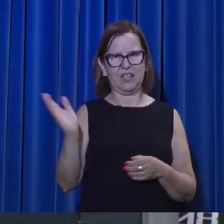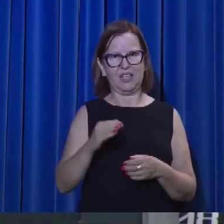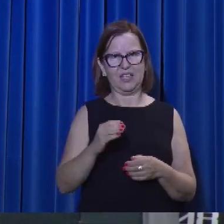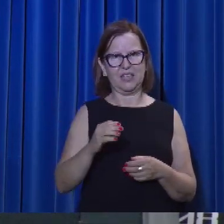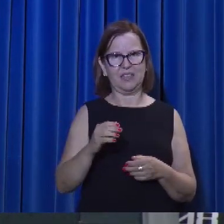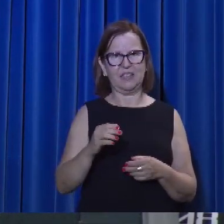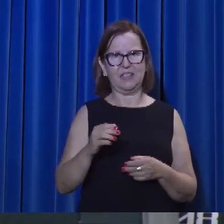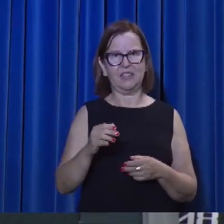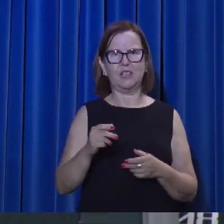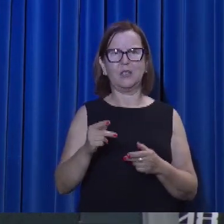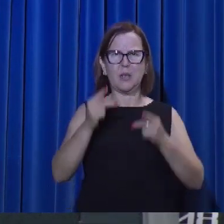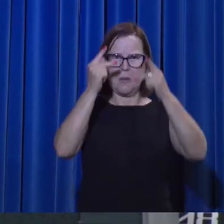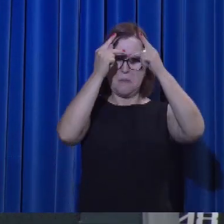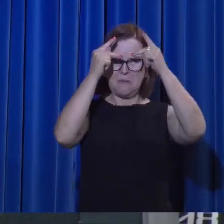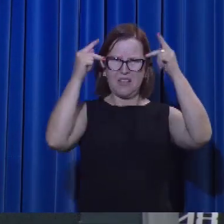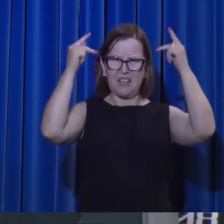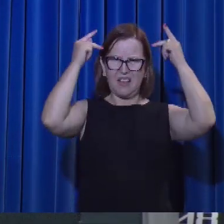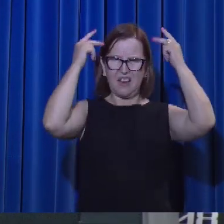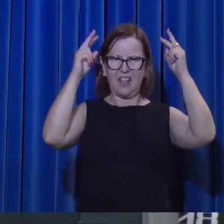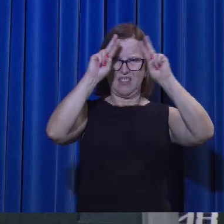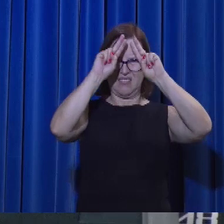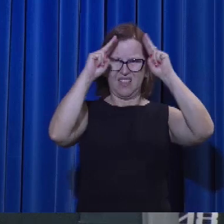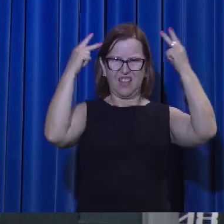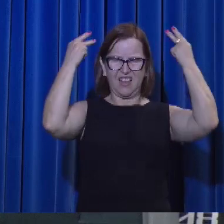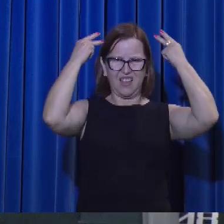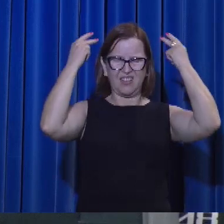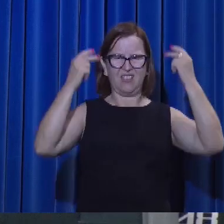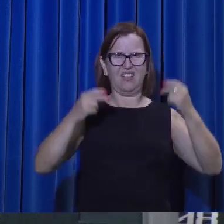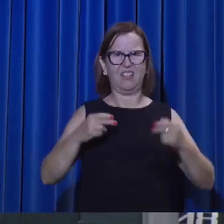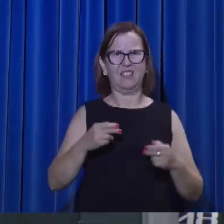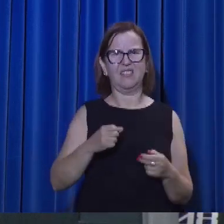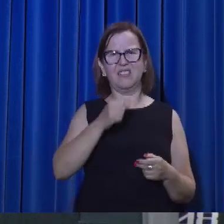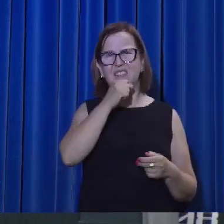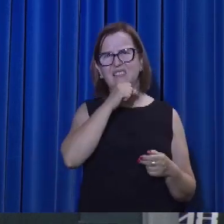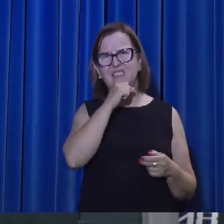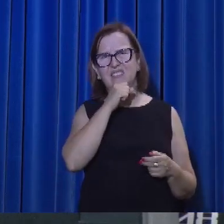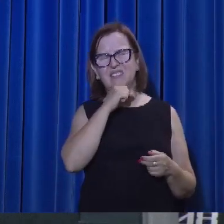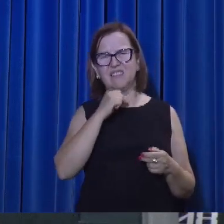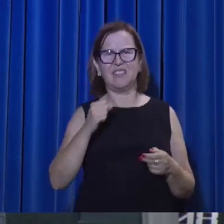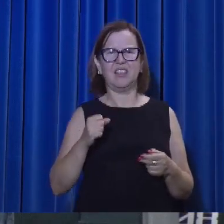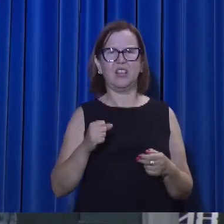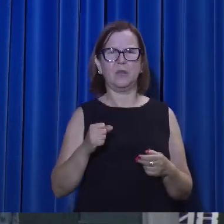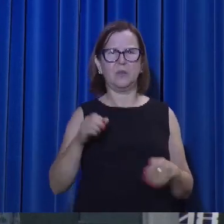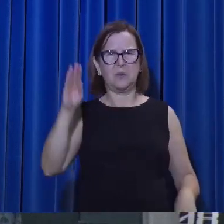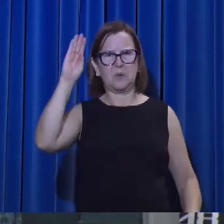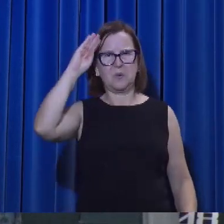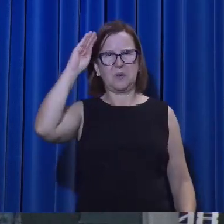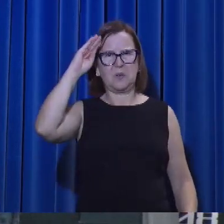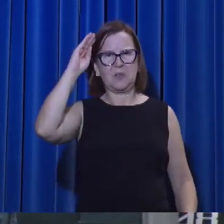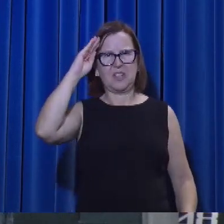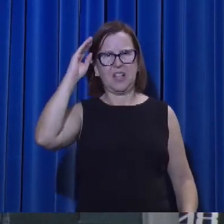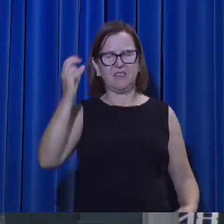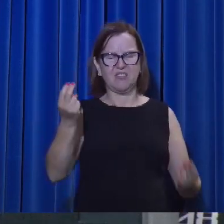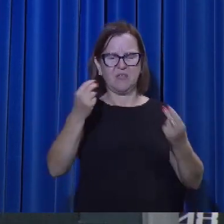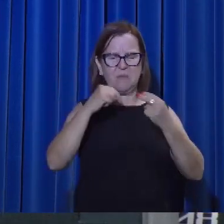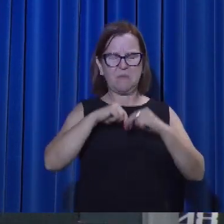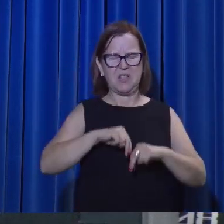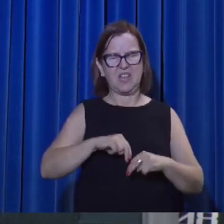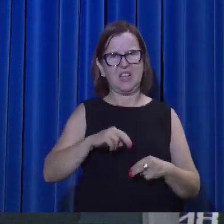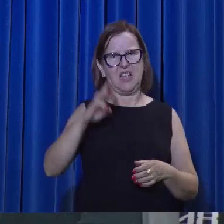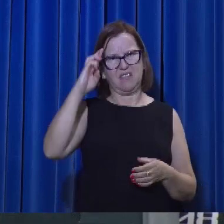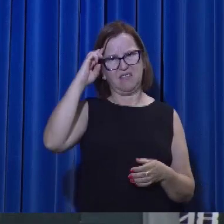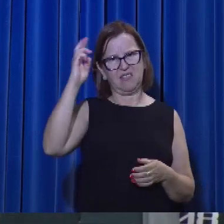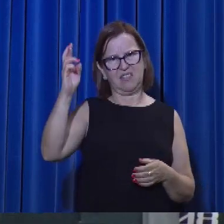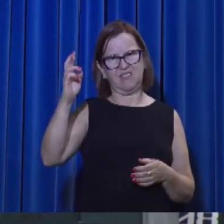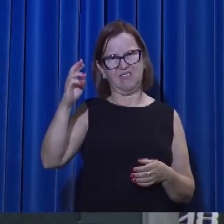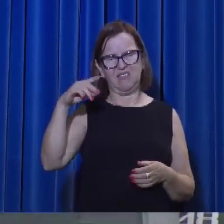Herodes, os anciãos, os soldados que o humilharam, que